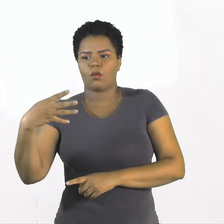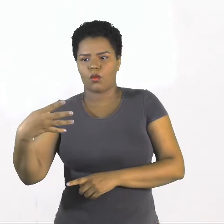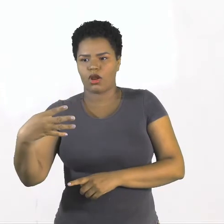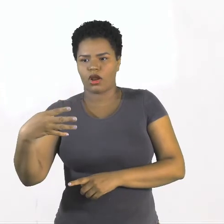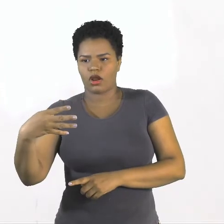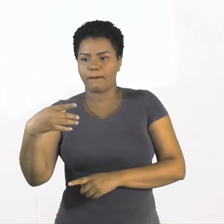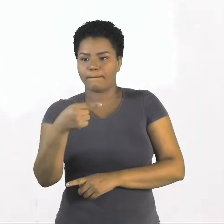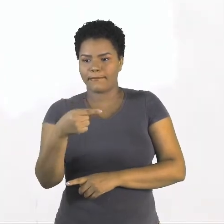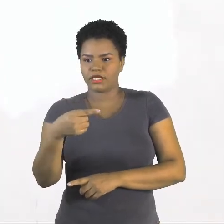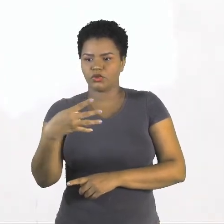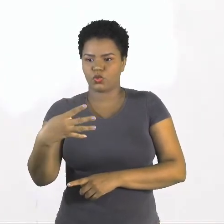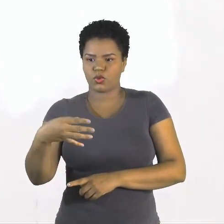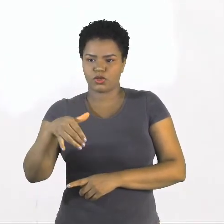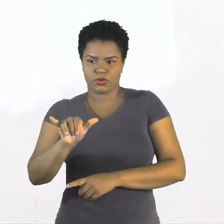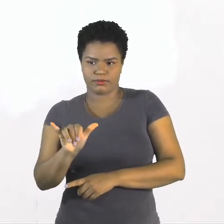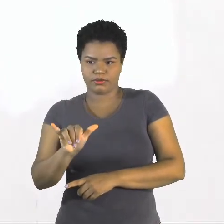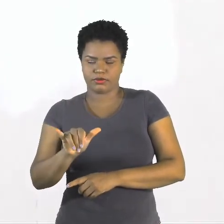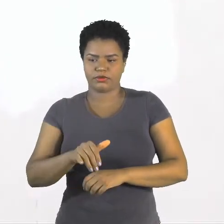Tranquilo?